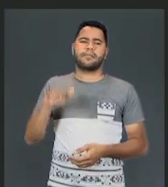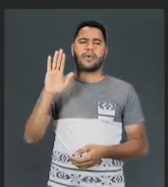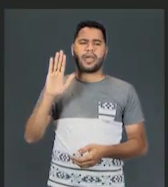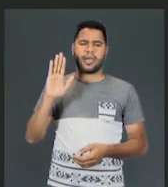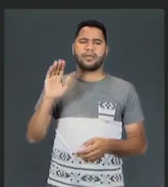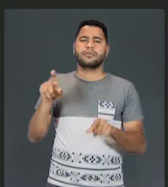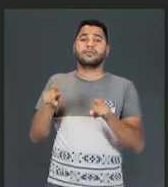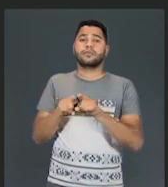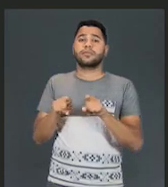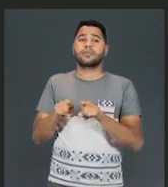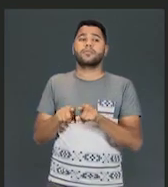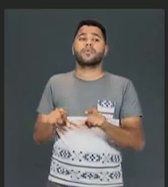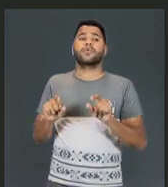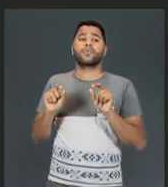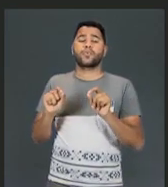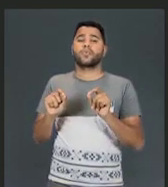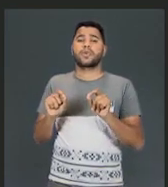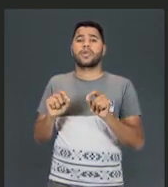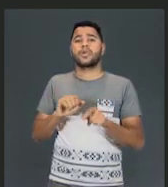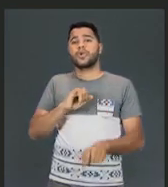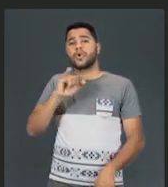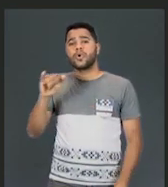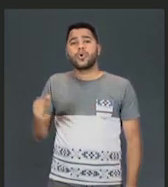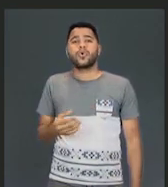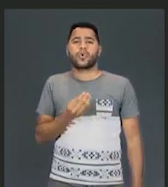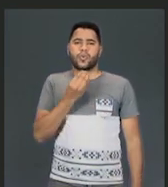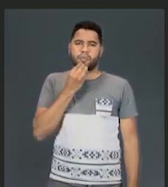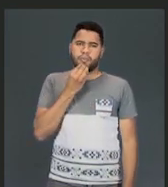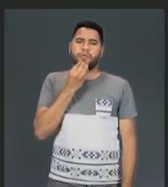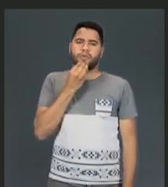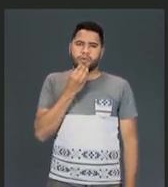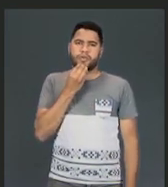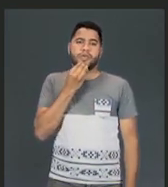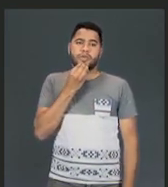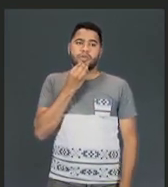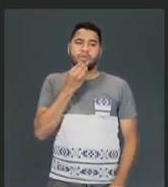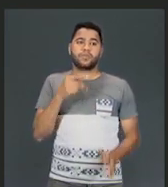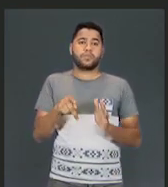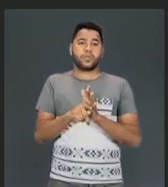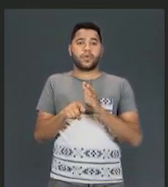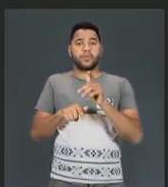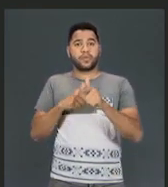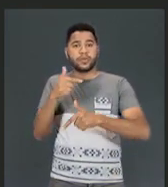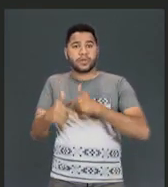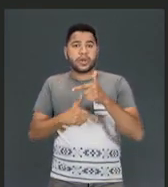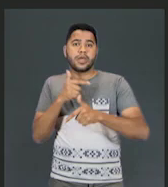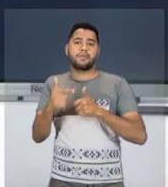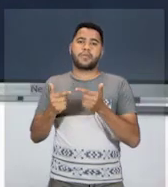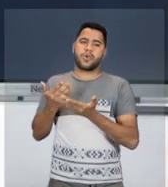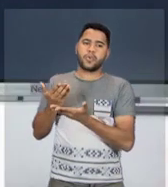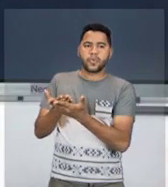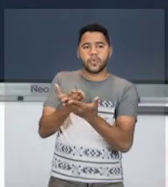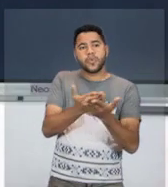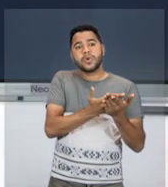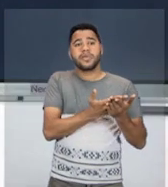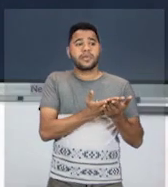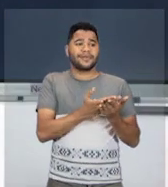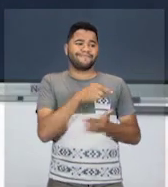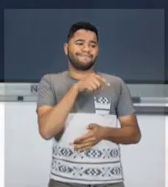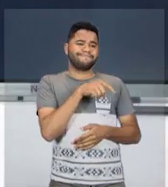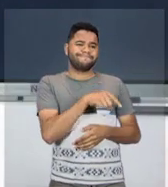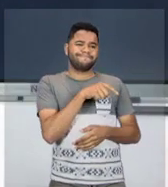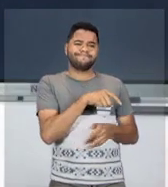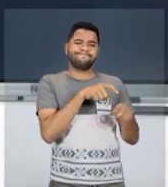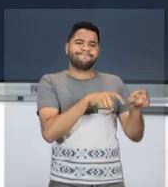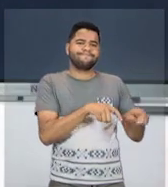temos aí o segundo. Sobre oportunidades né oportunidade de trabalho de estudos que muitas vezes